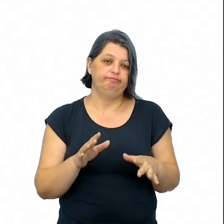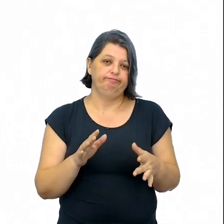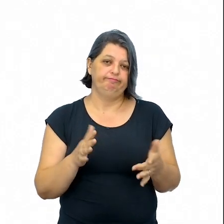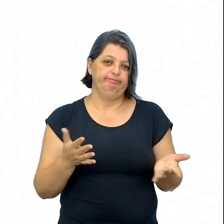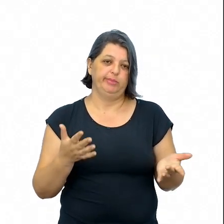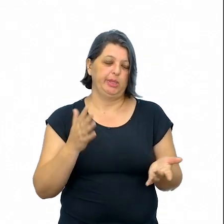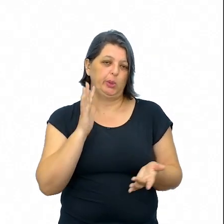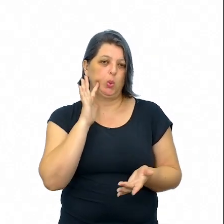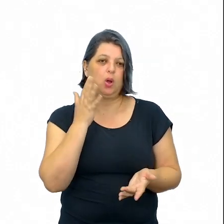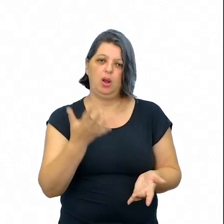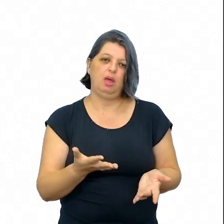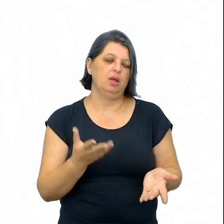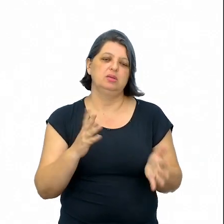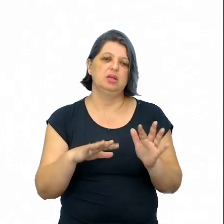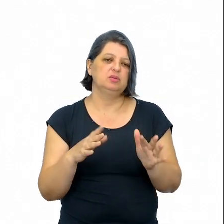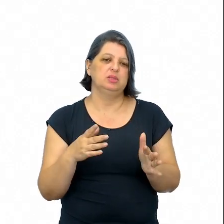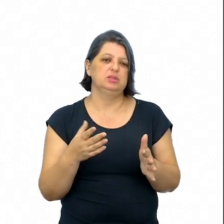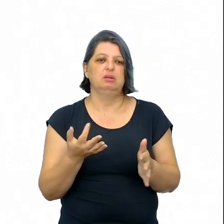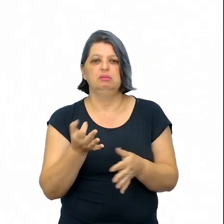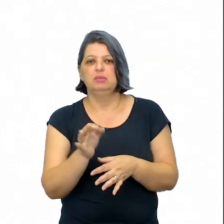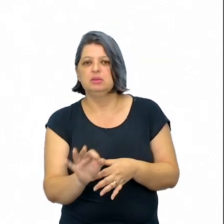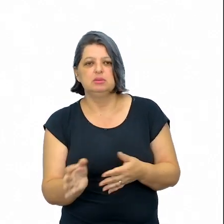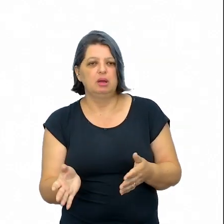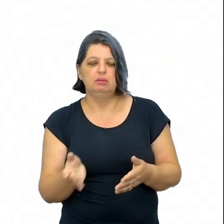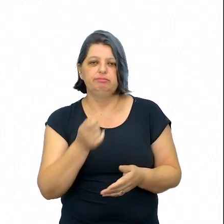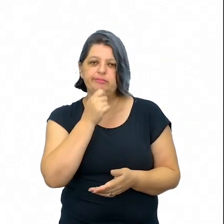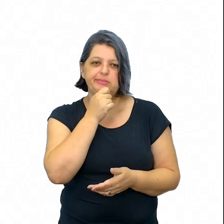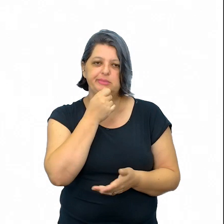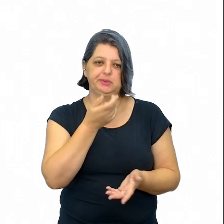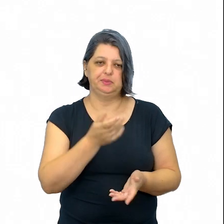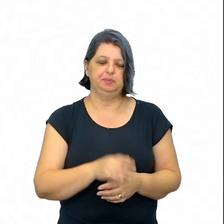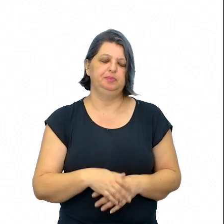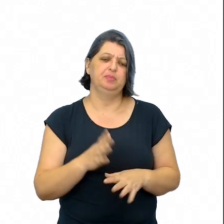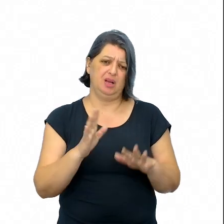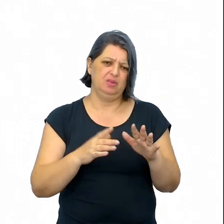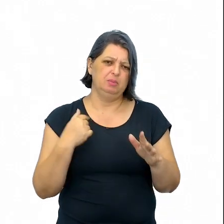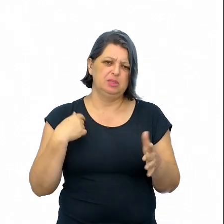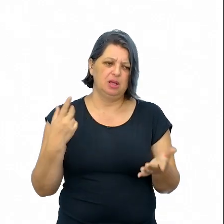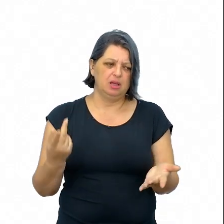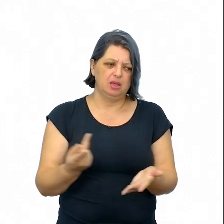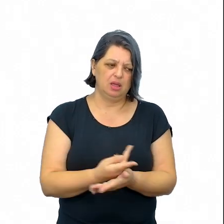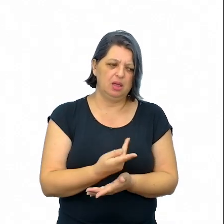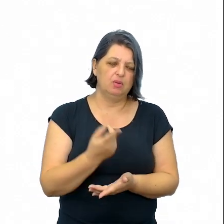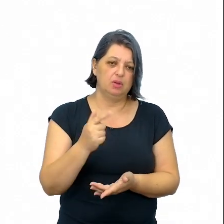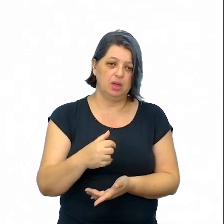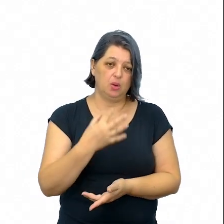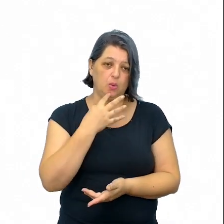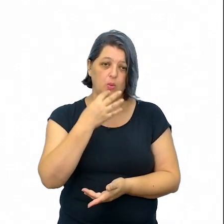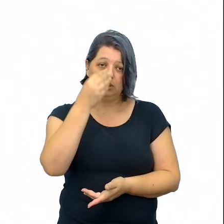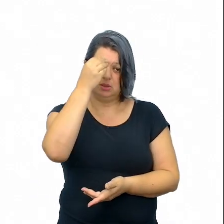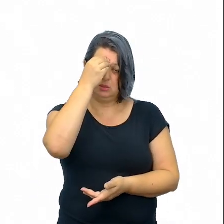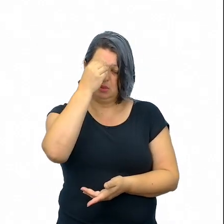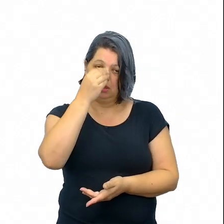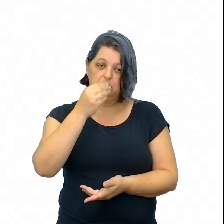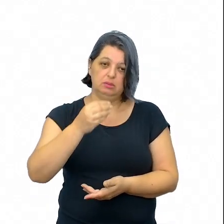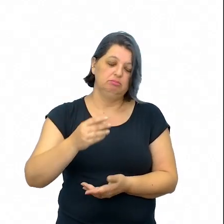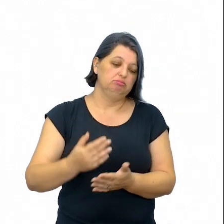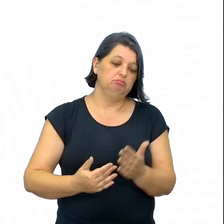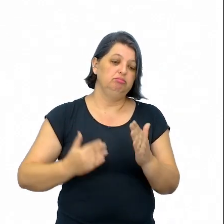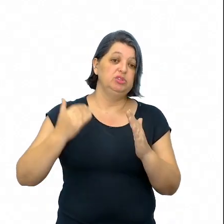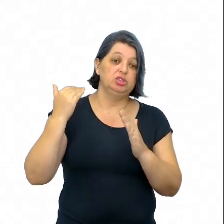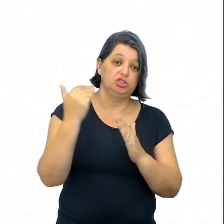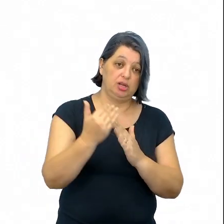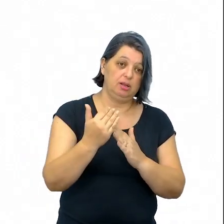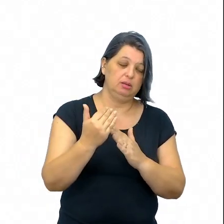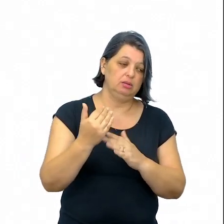funcionam. Então, esse material não pode. Então, ao invés de ter um erro, ele é um conhecimento que está gerado ali, até achar uma coisa que dê